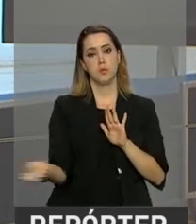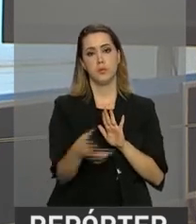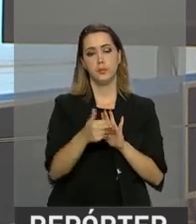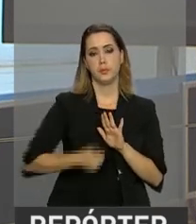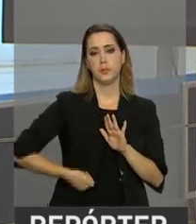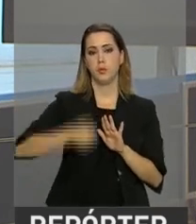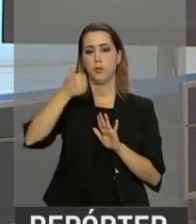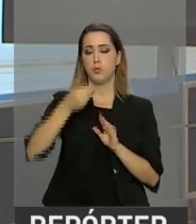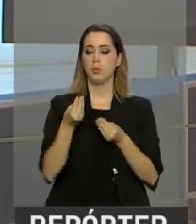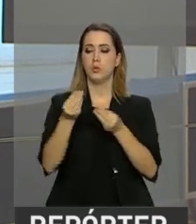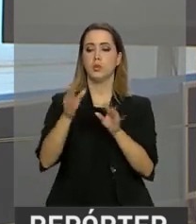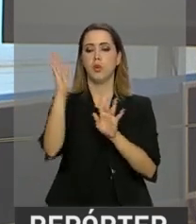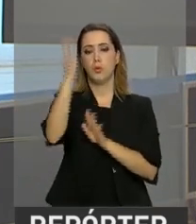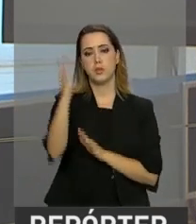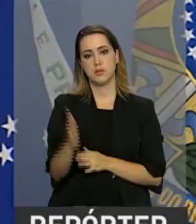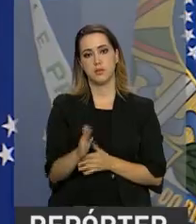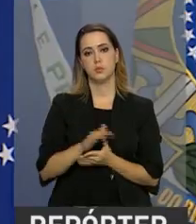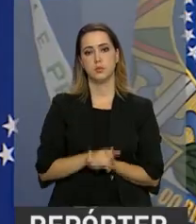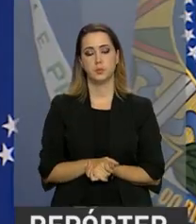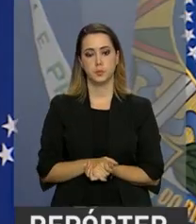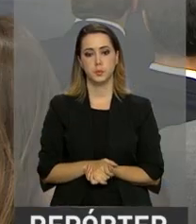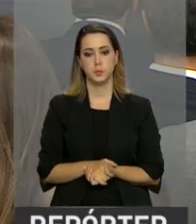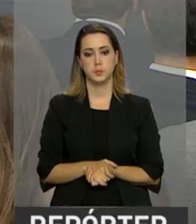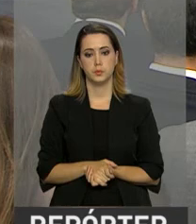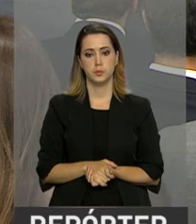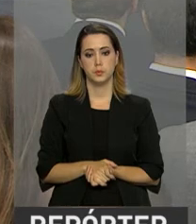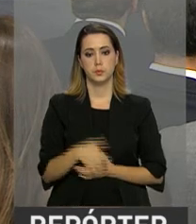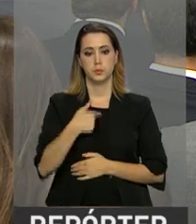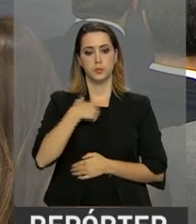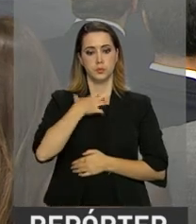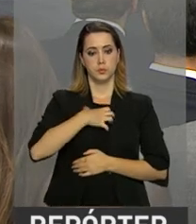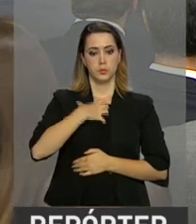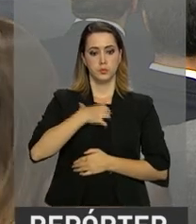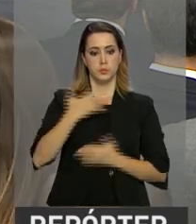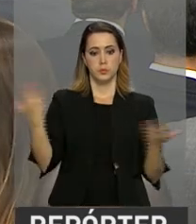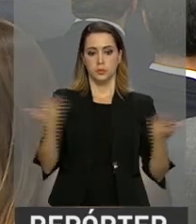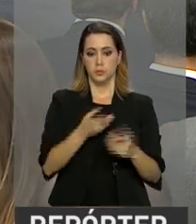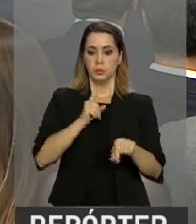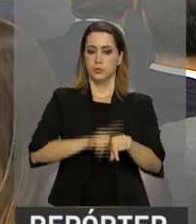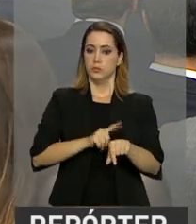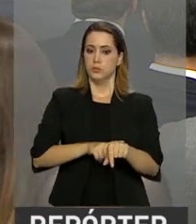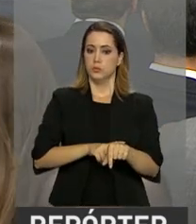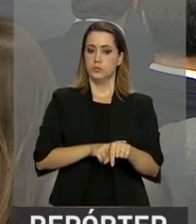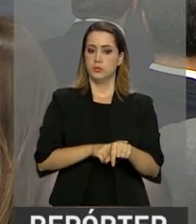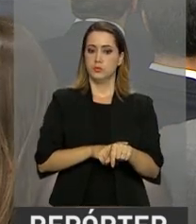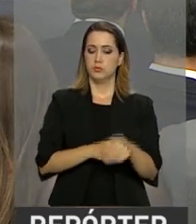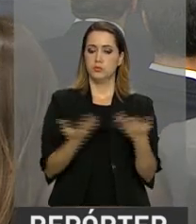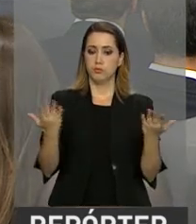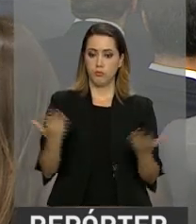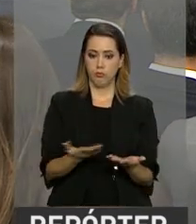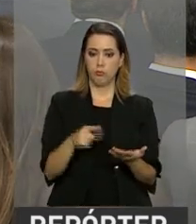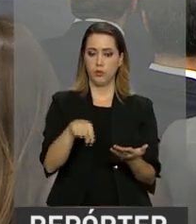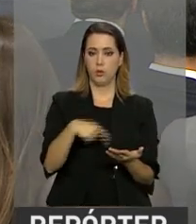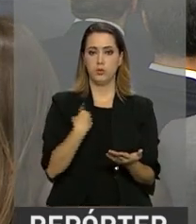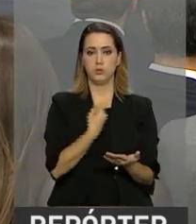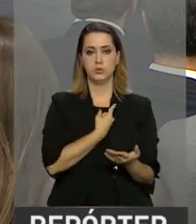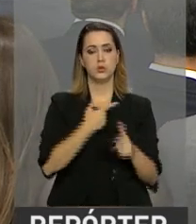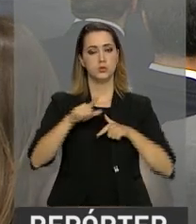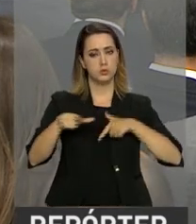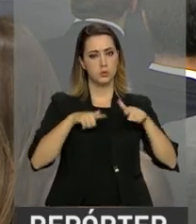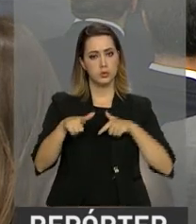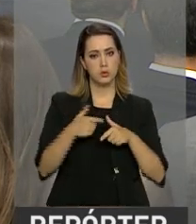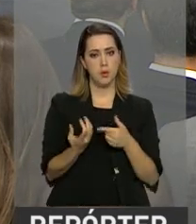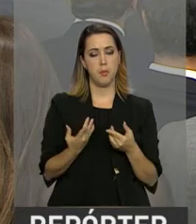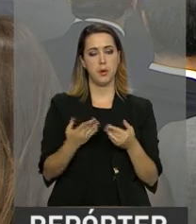de benefício ao Brasil. Eu sinto que neste momento nós estamos praticando um ato em benefício